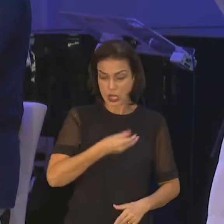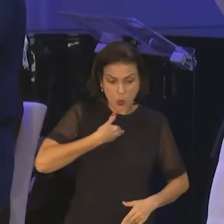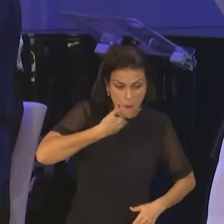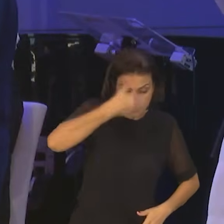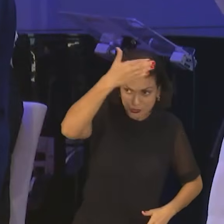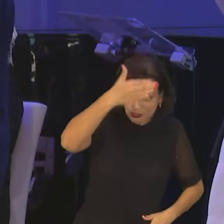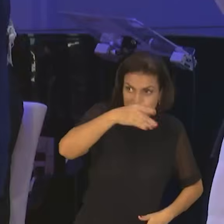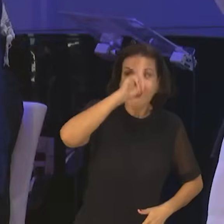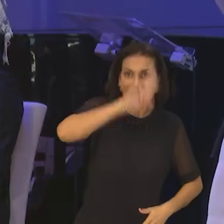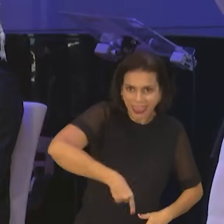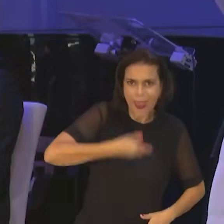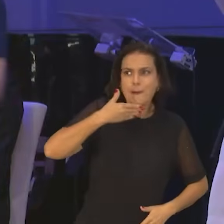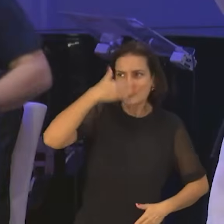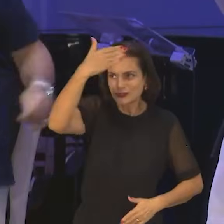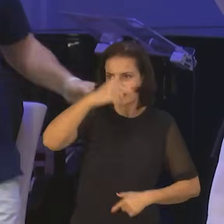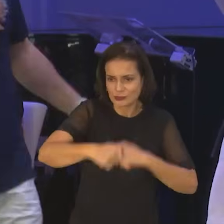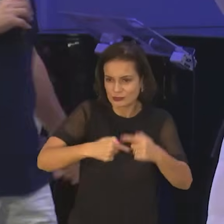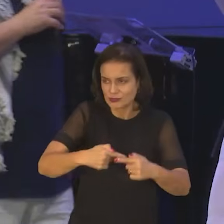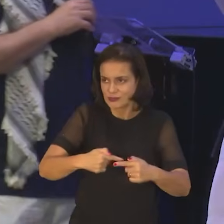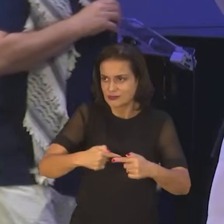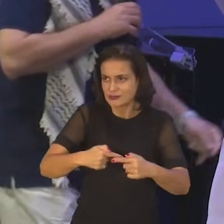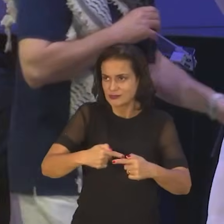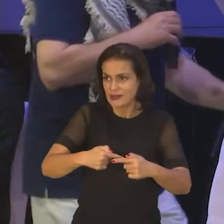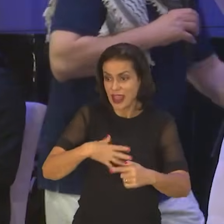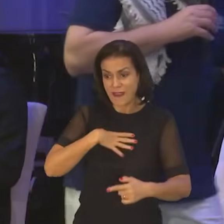muçulmano, um muçulmano é filho de crente?